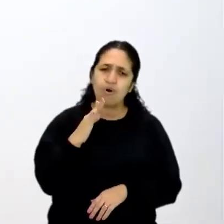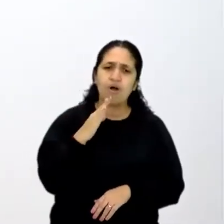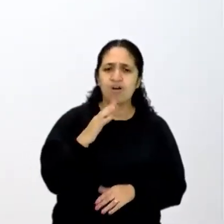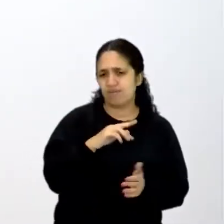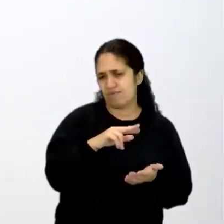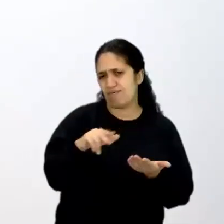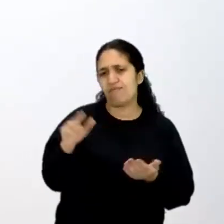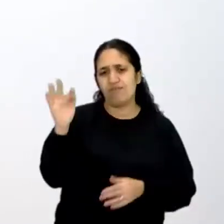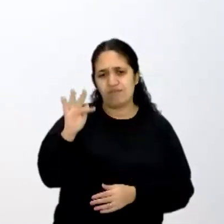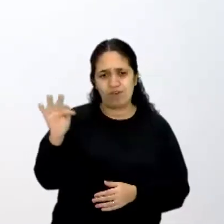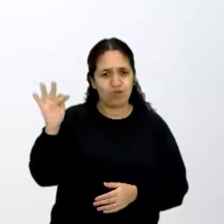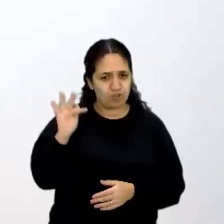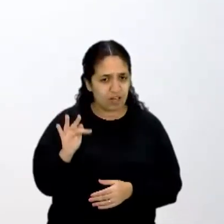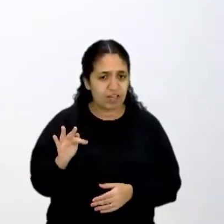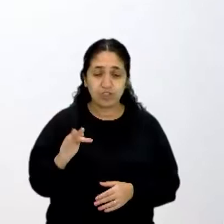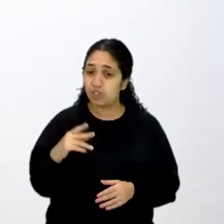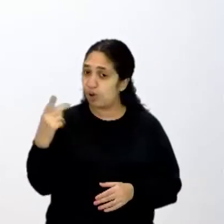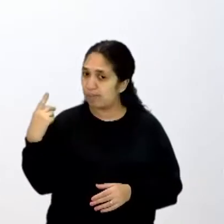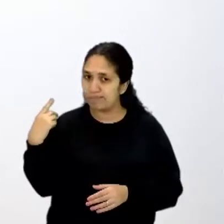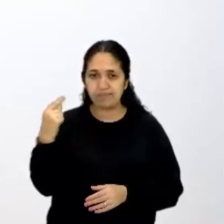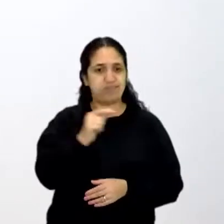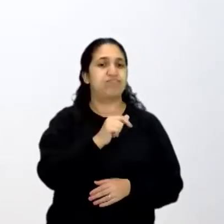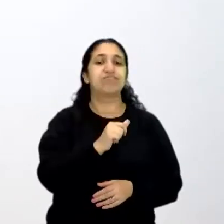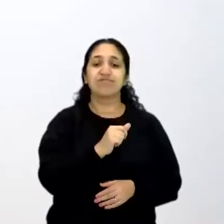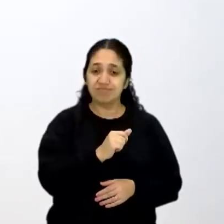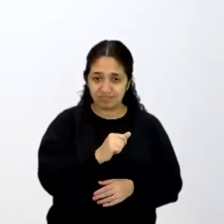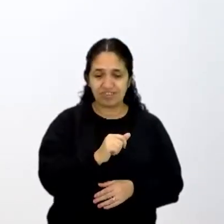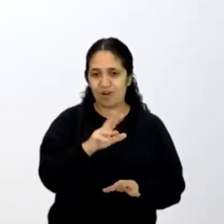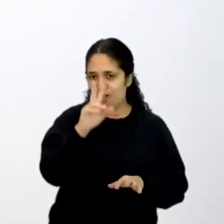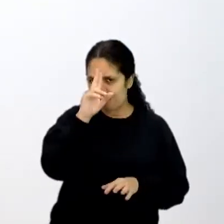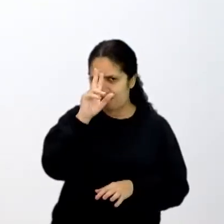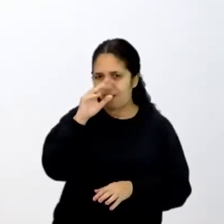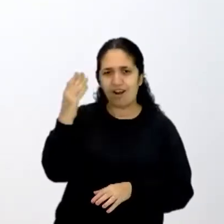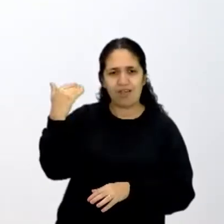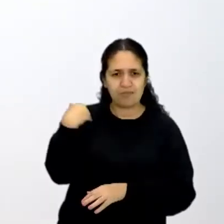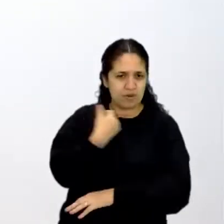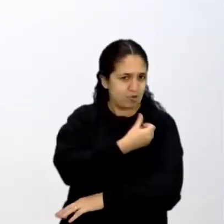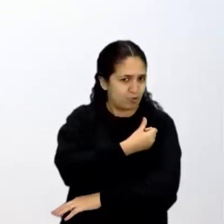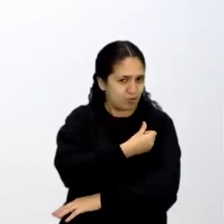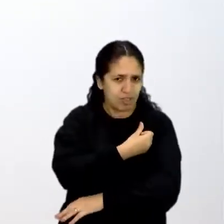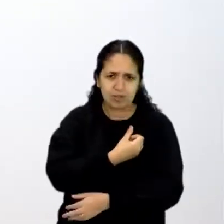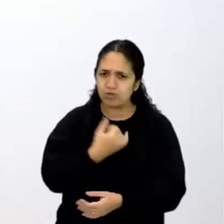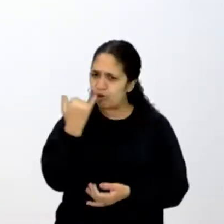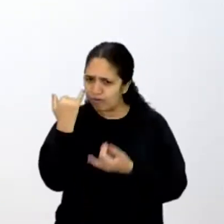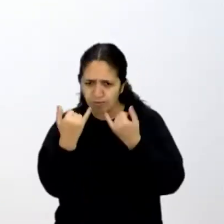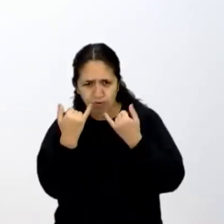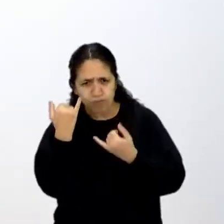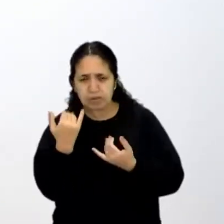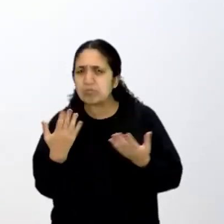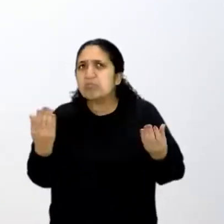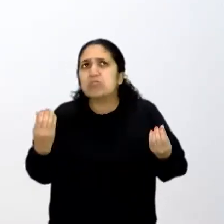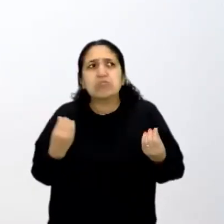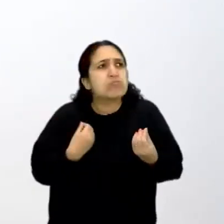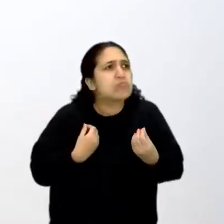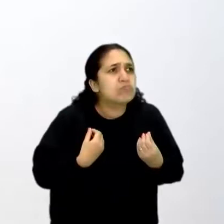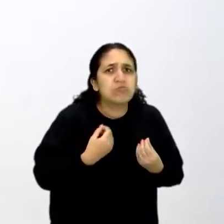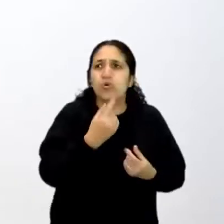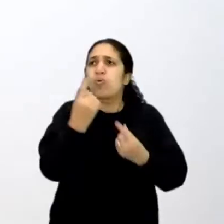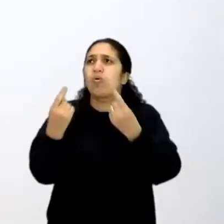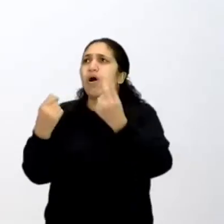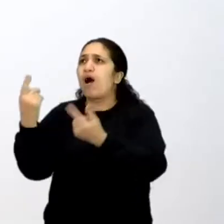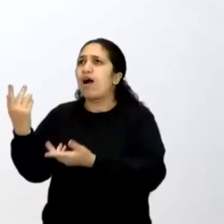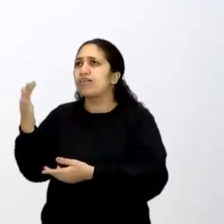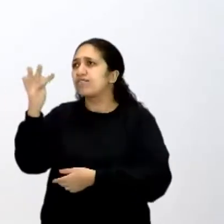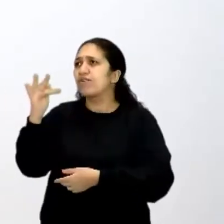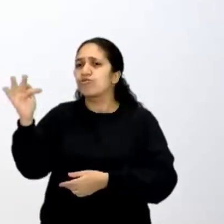instituições, porque, gente, ó, passa muito rápido. E eu lembro quando eu estava no 6º, eu não tinha essas informações, quais universidades nós podemos conhecer,